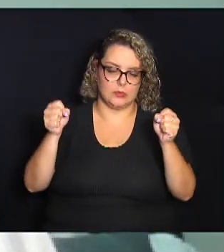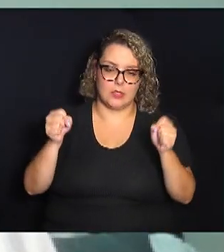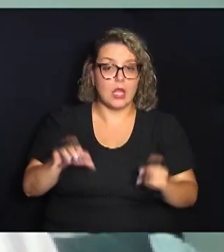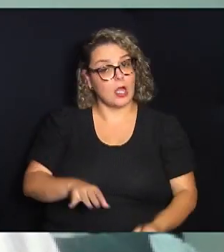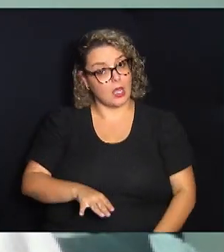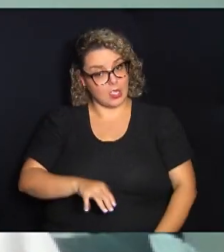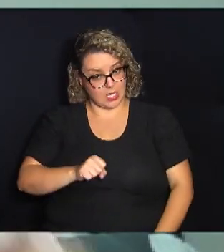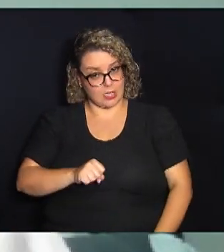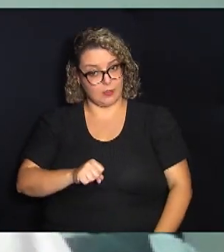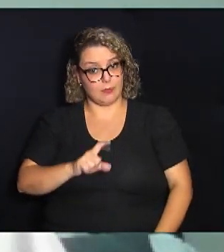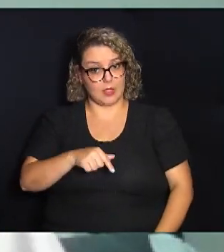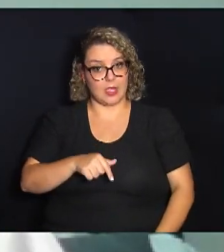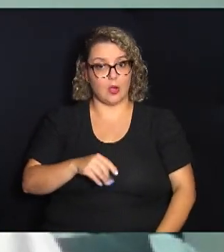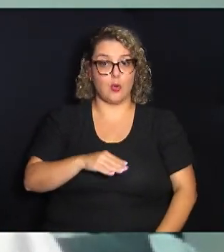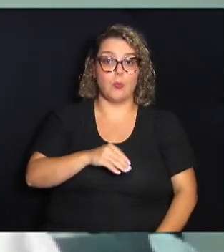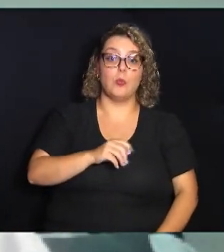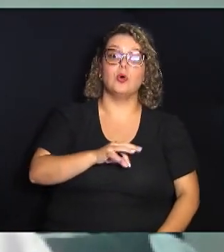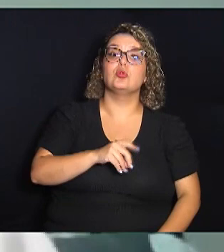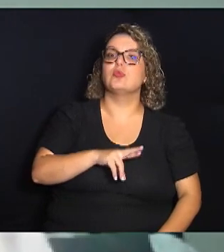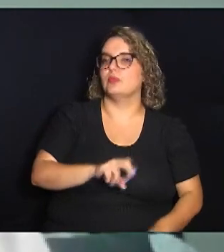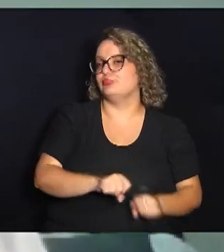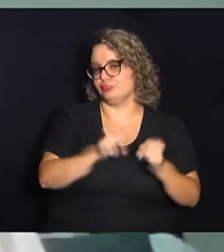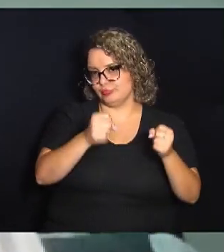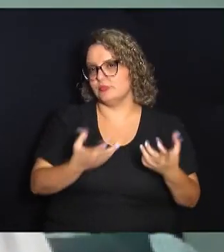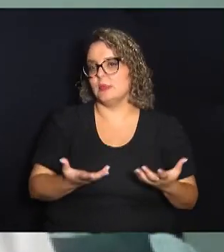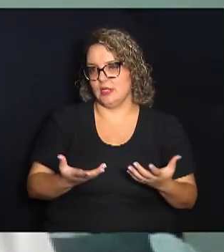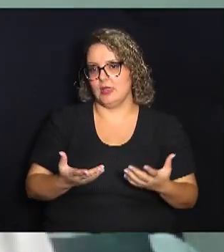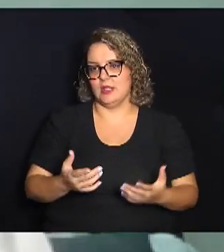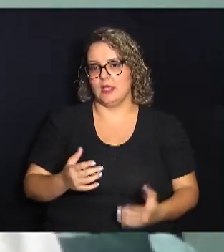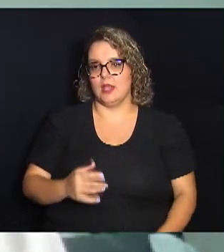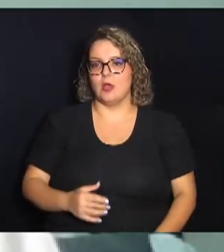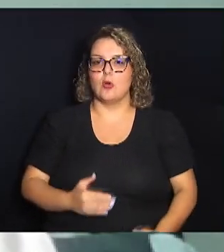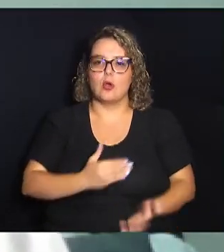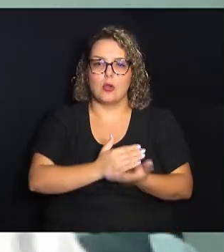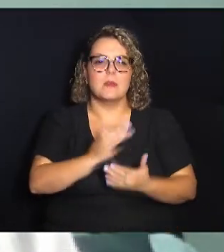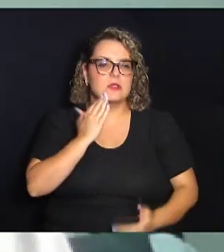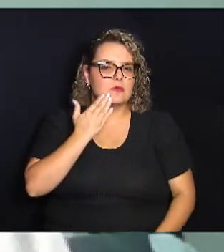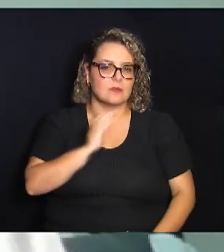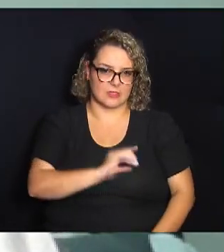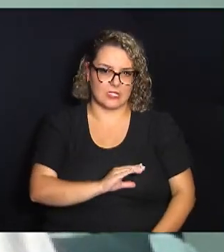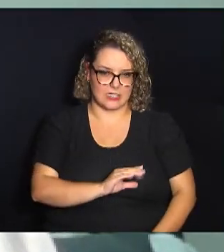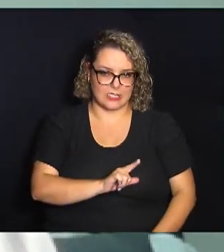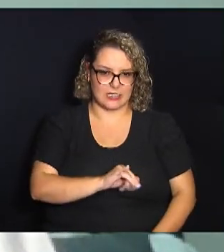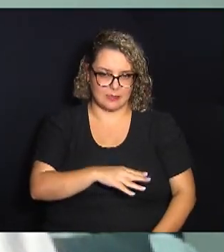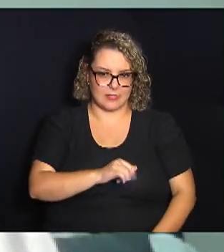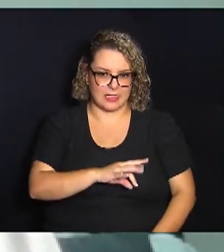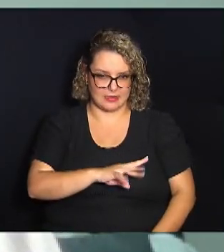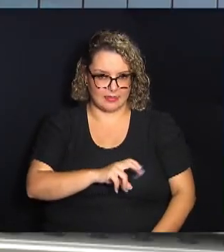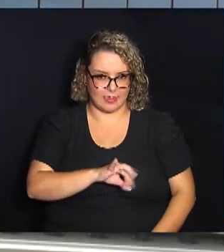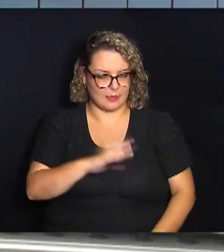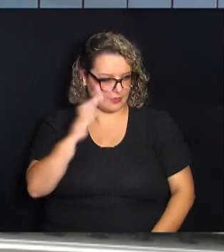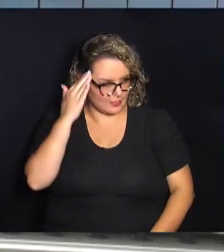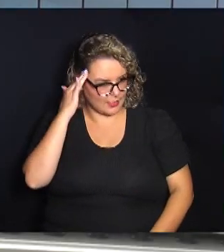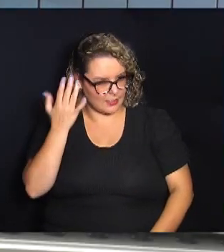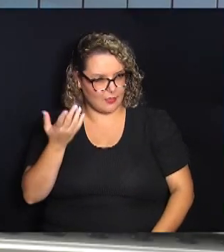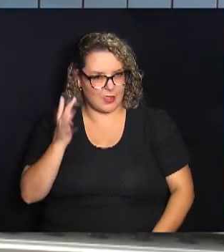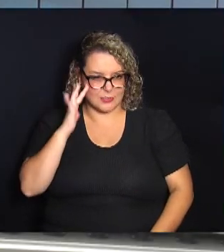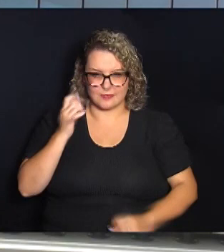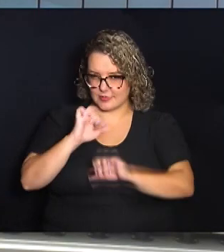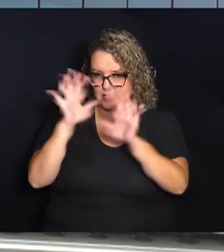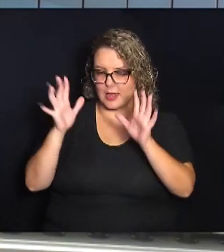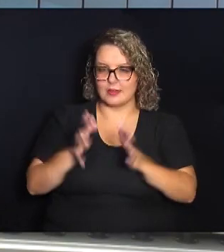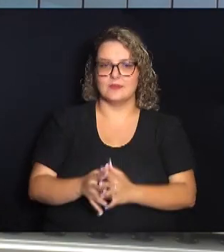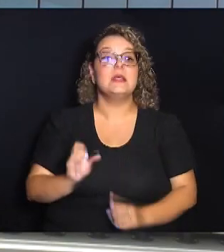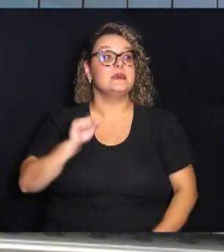motor fundido. Aquela hora que ele começa a ficar ruim é o climatério. Você entendeu? Acho que eu fui claro. Sim, deu para entender sim, doutor.